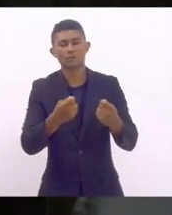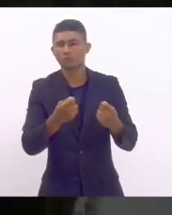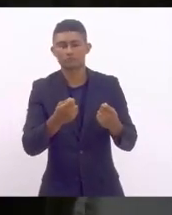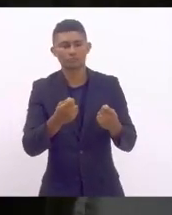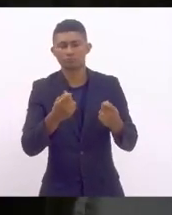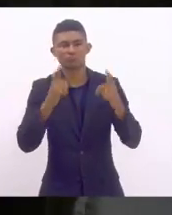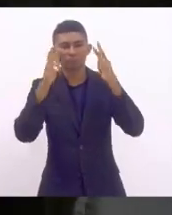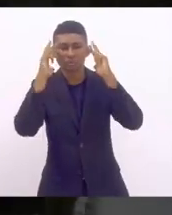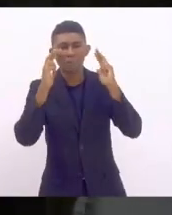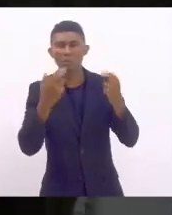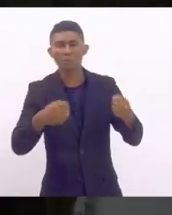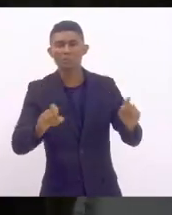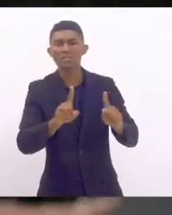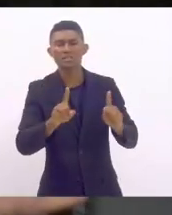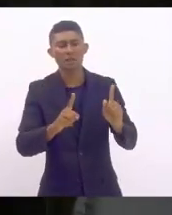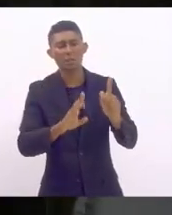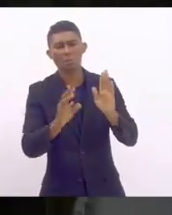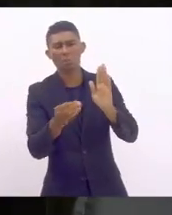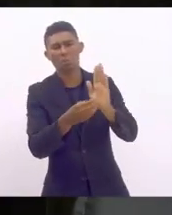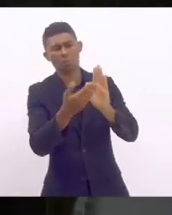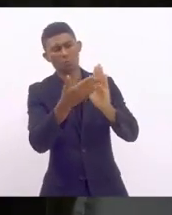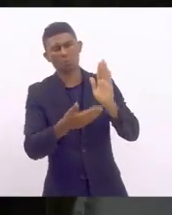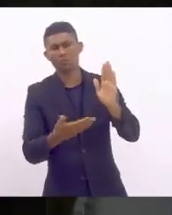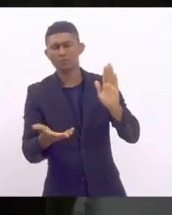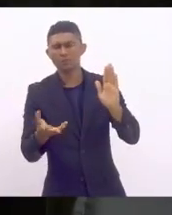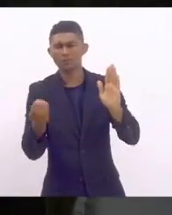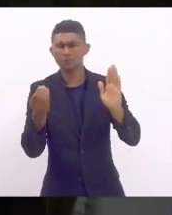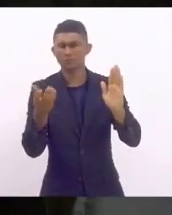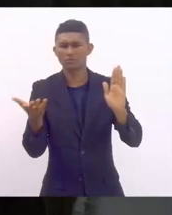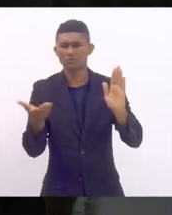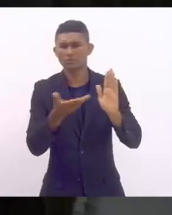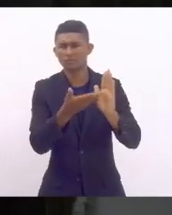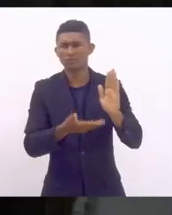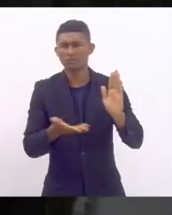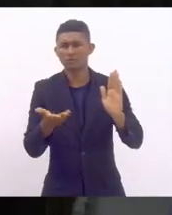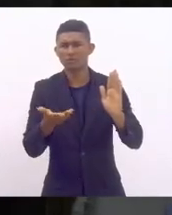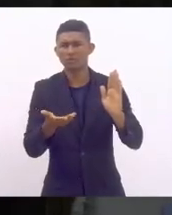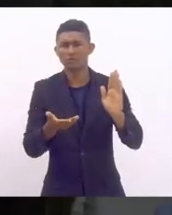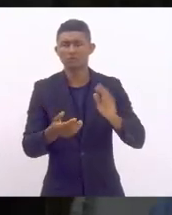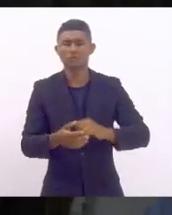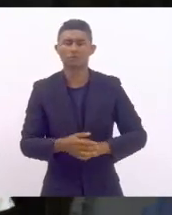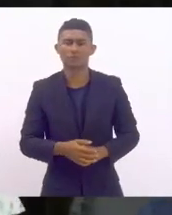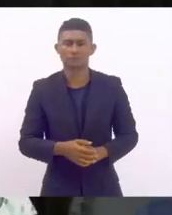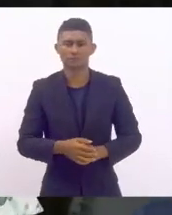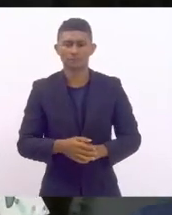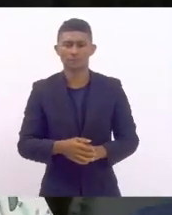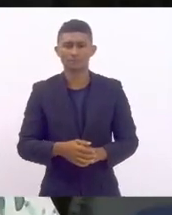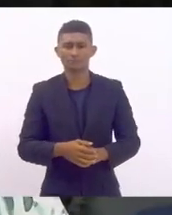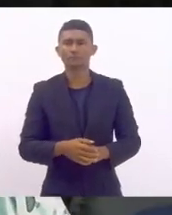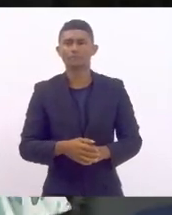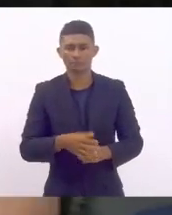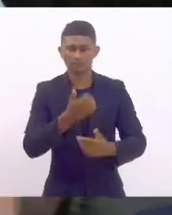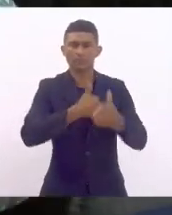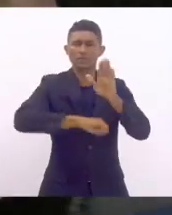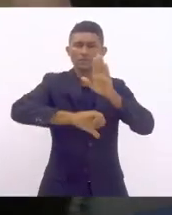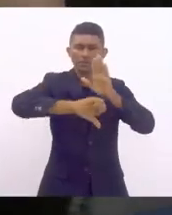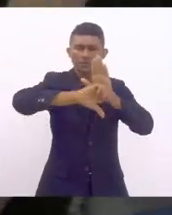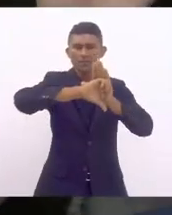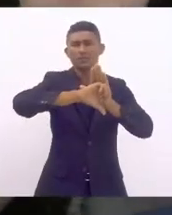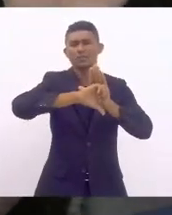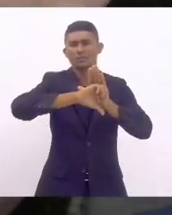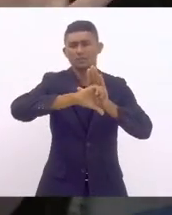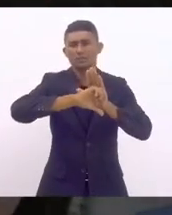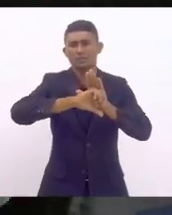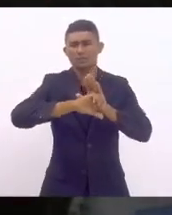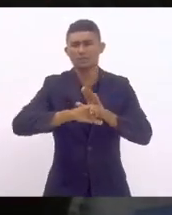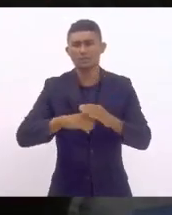respeitado para nenhuma das duas e tem piso convencional aprovado na Constituição de 88 é criminoso e isso é uma inovação